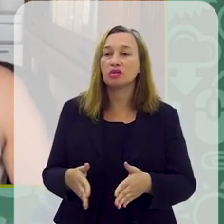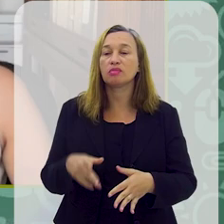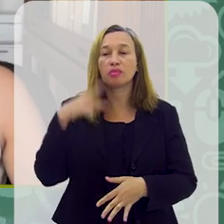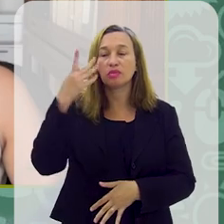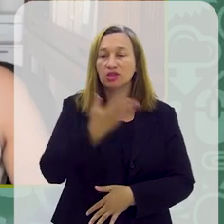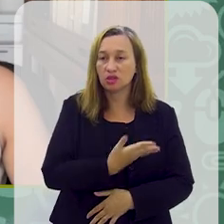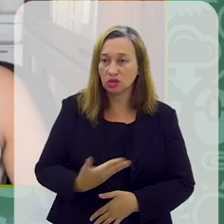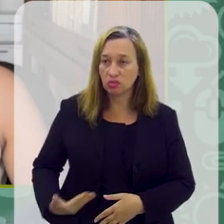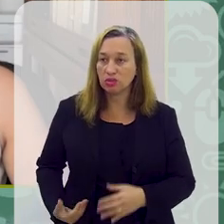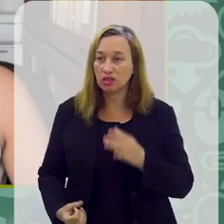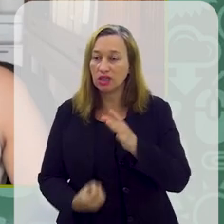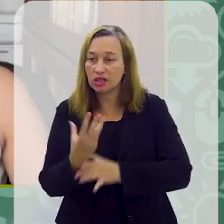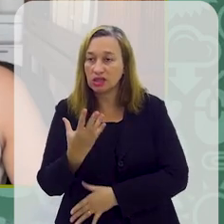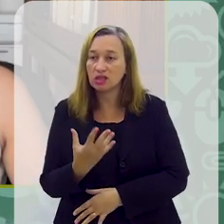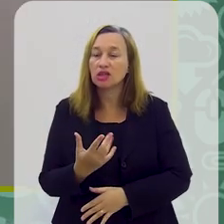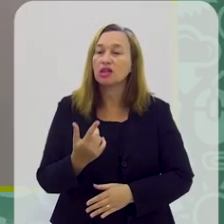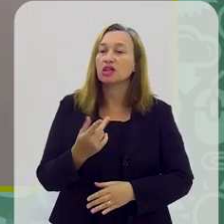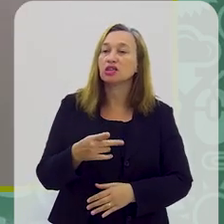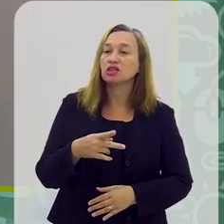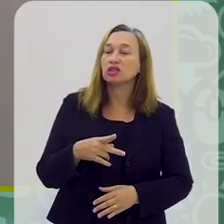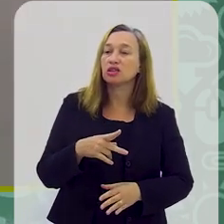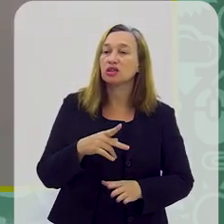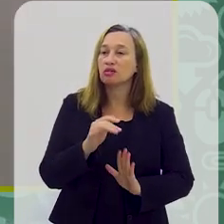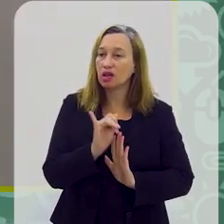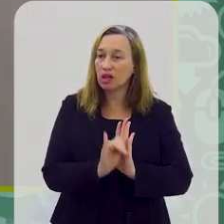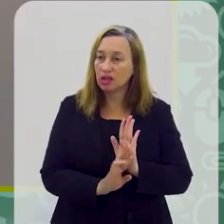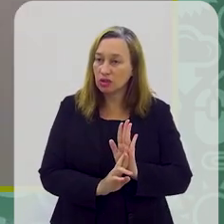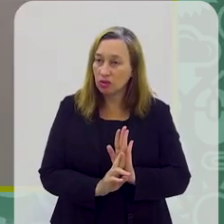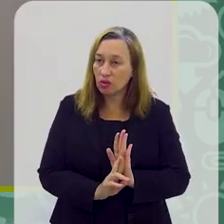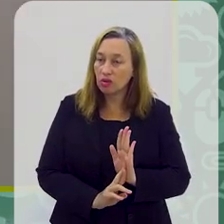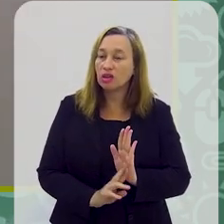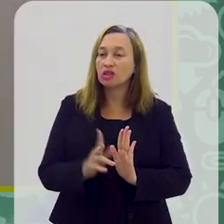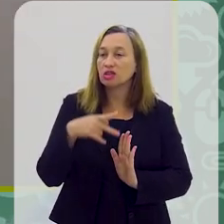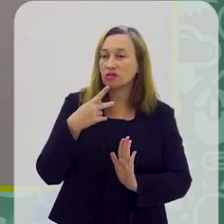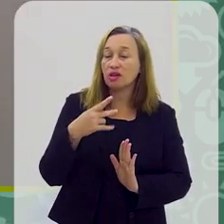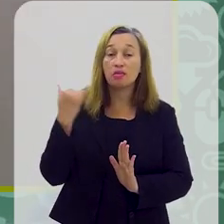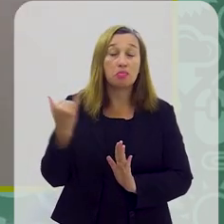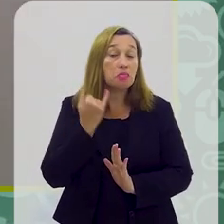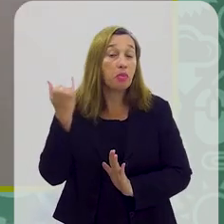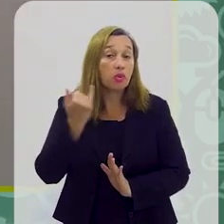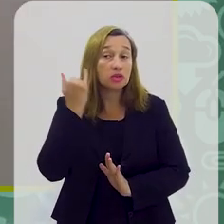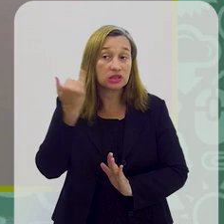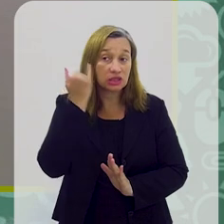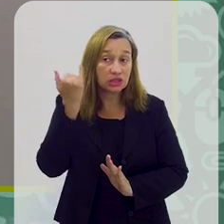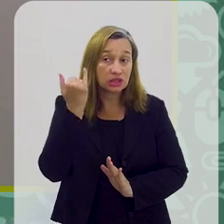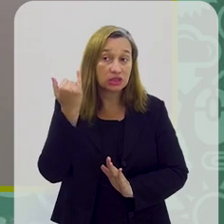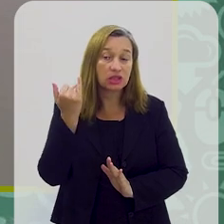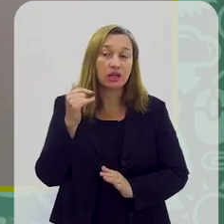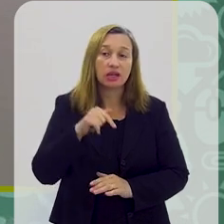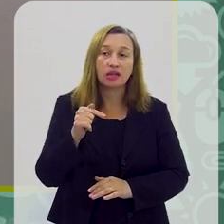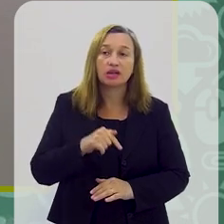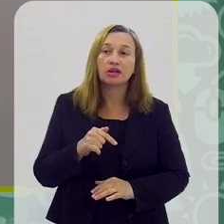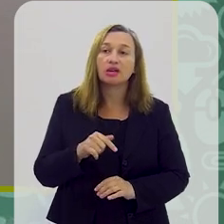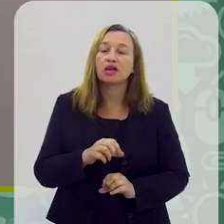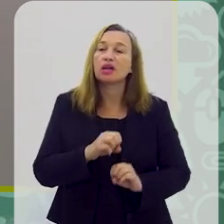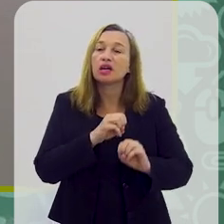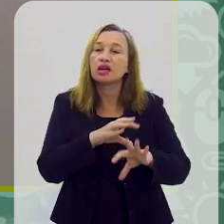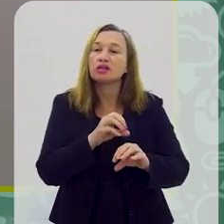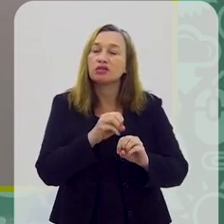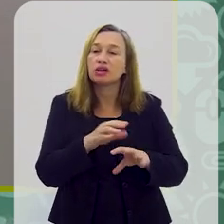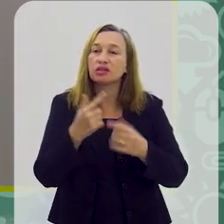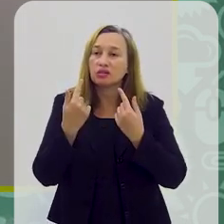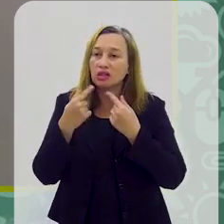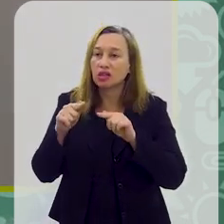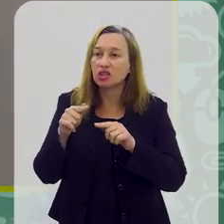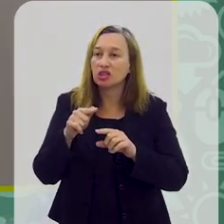norte para a criação de políticas públicas. Uma coisa que a gente coloca no relatório, que eu acho muito importante, que a gente tem falado aqui,